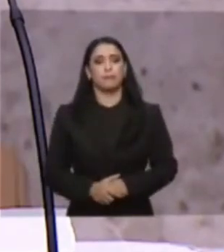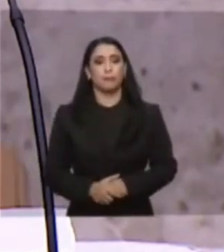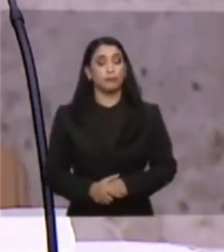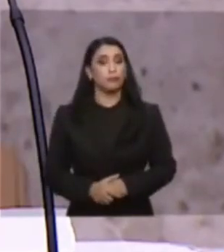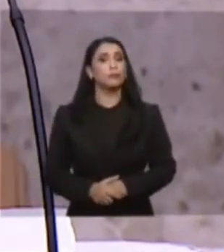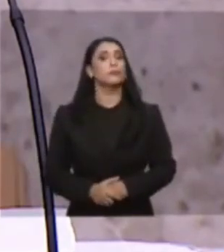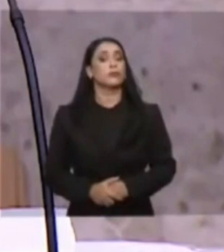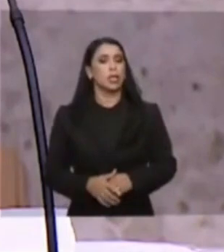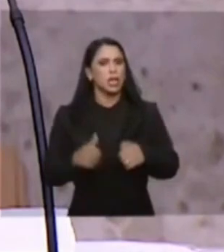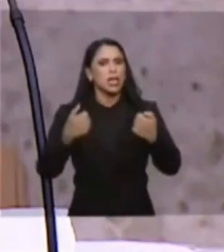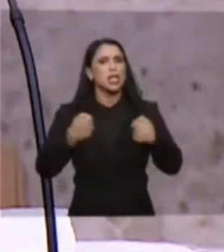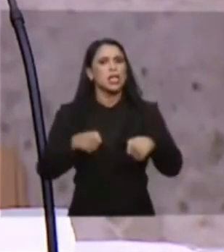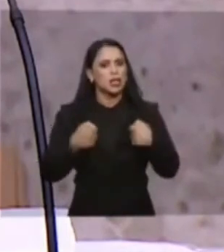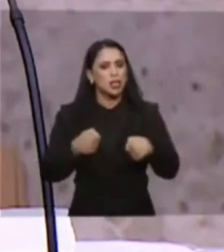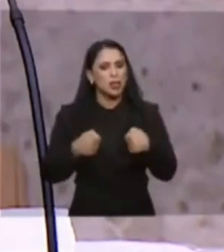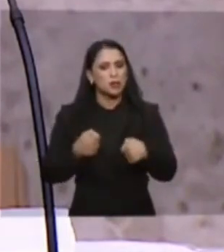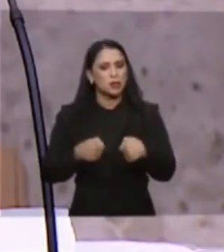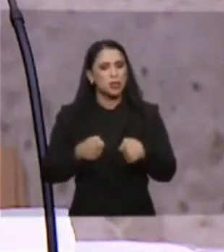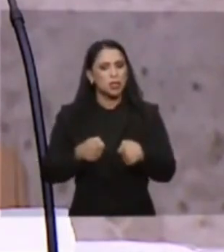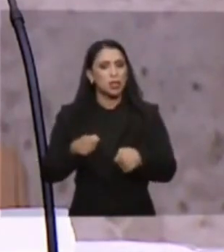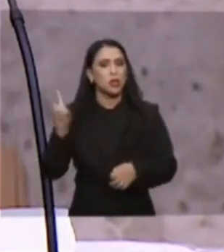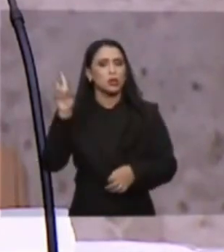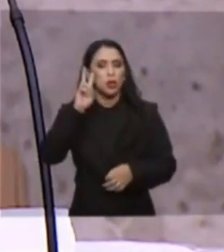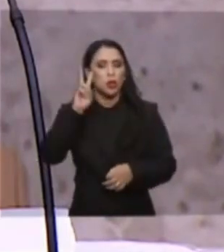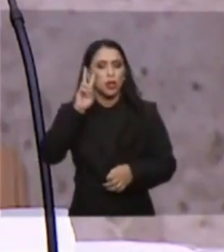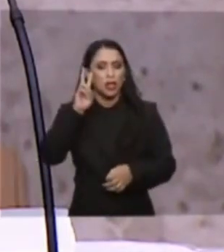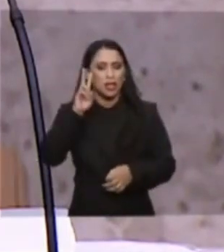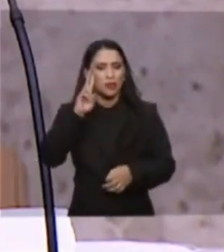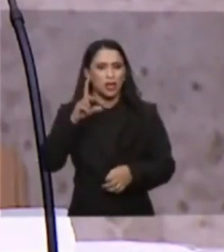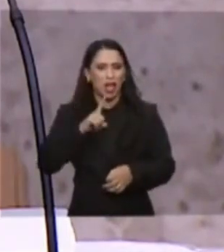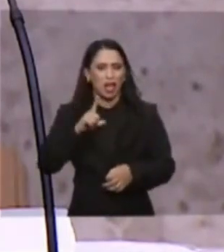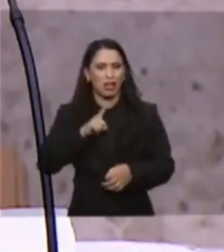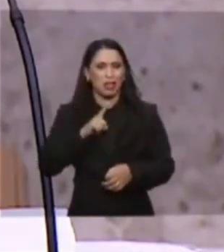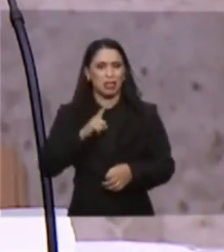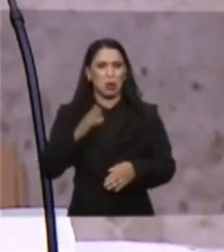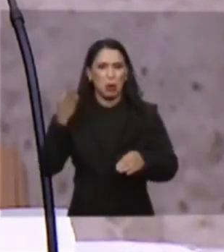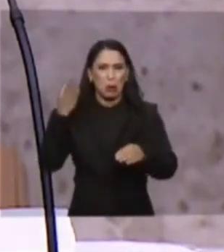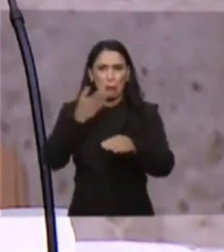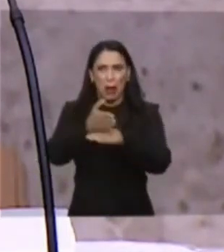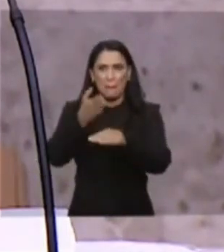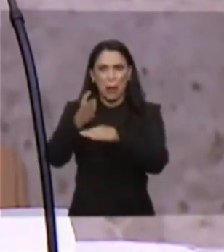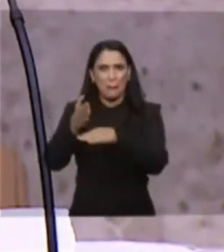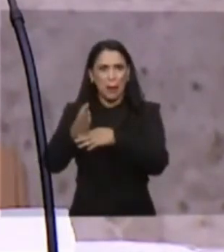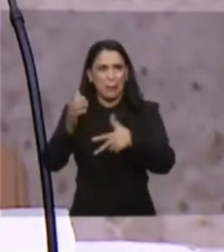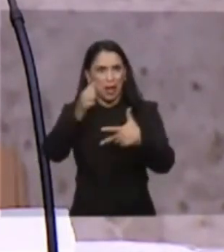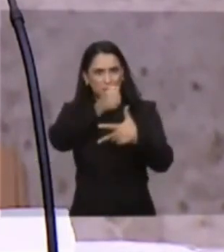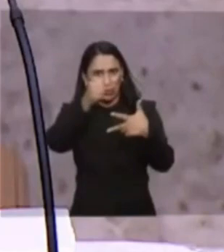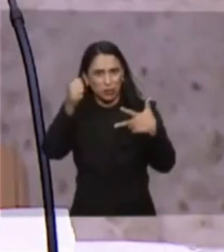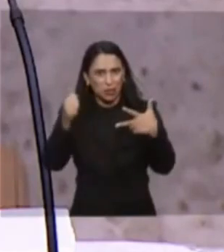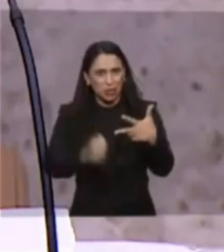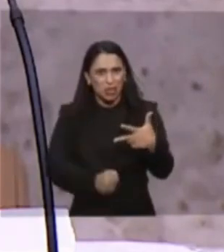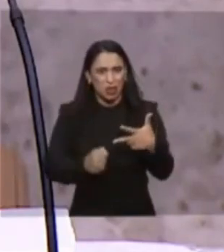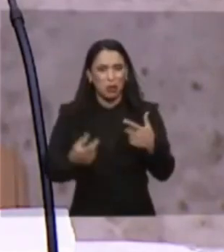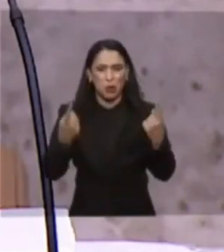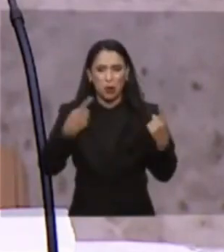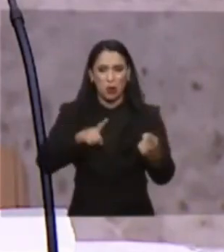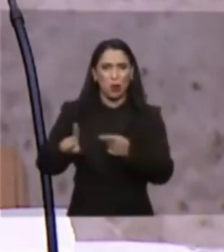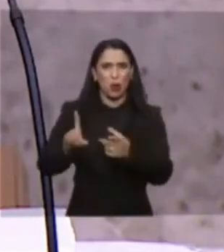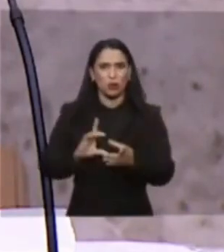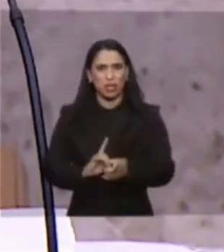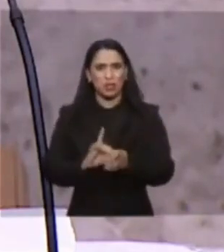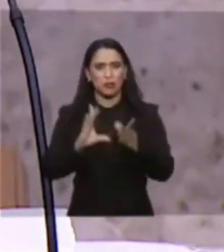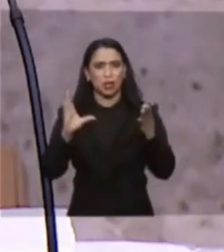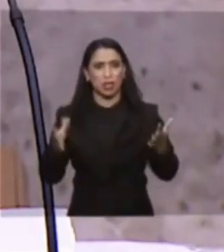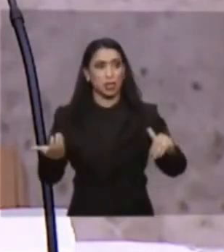É preciso repisar que o vilipêndio às instalações dos 3 pilares da democracia,